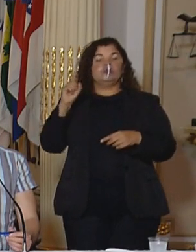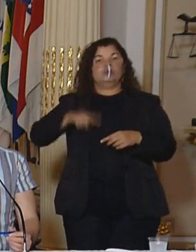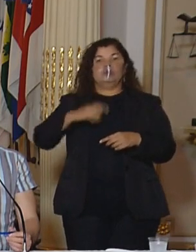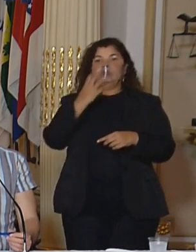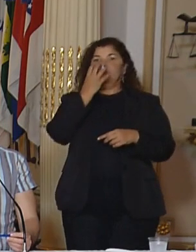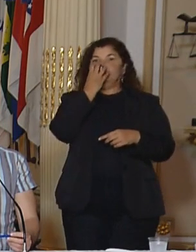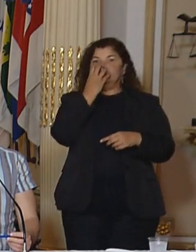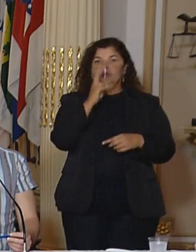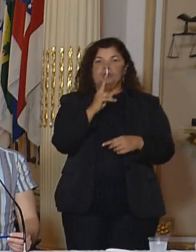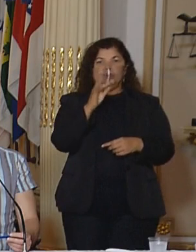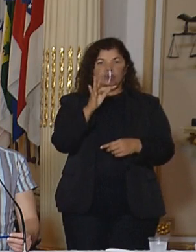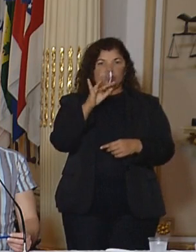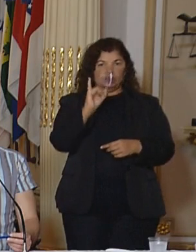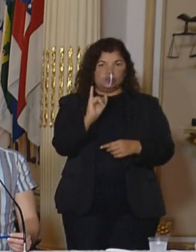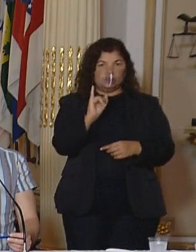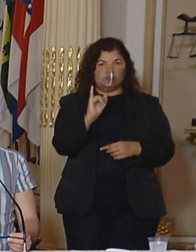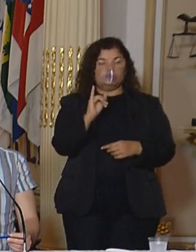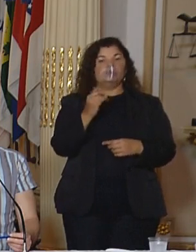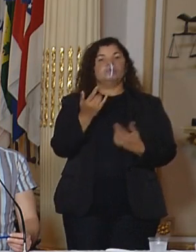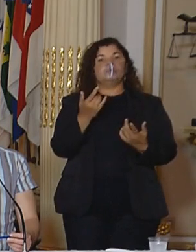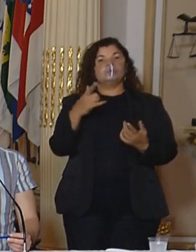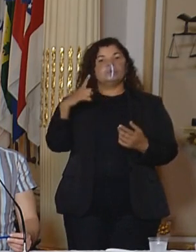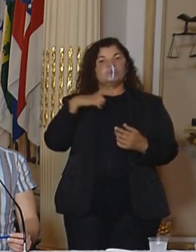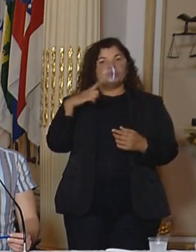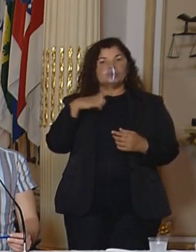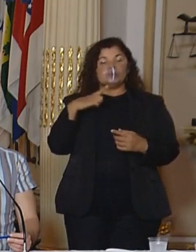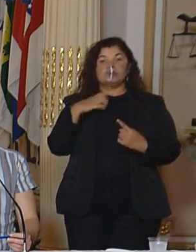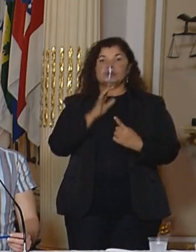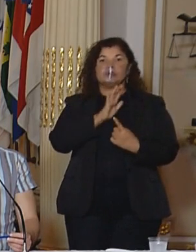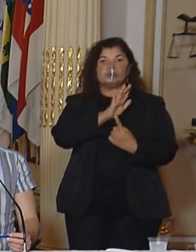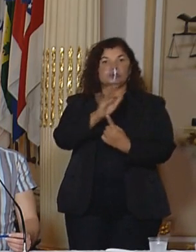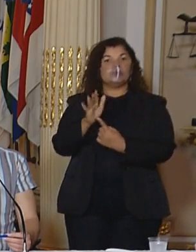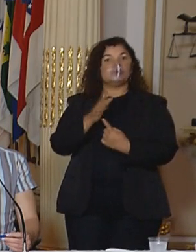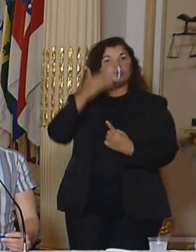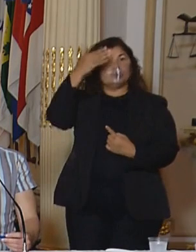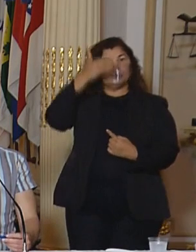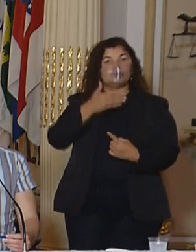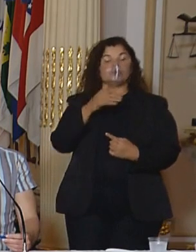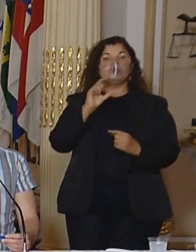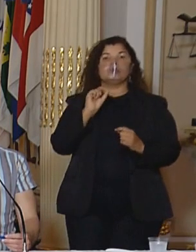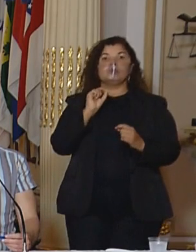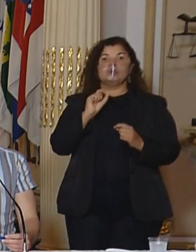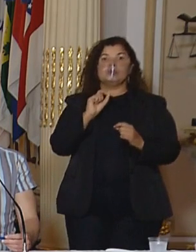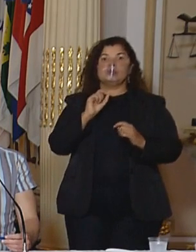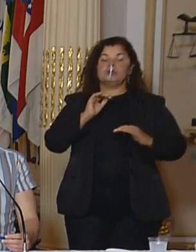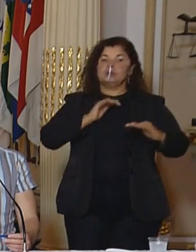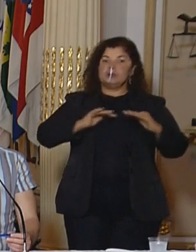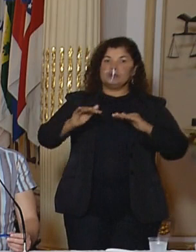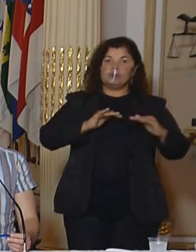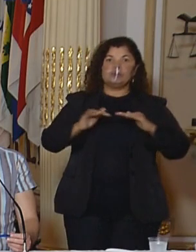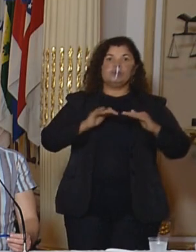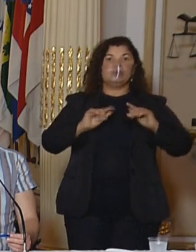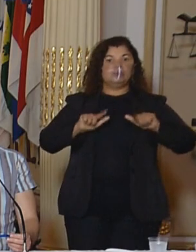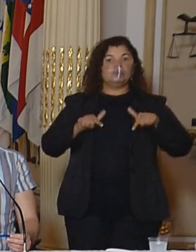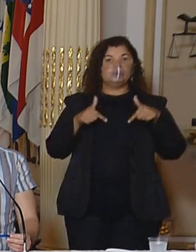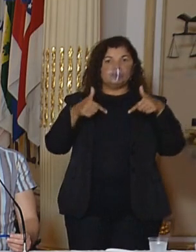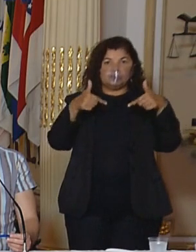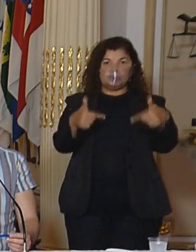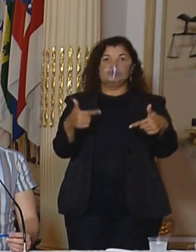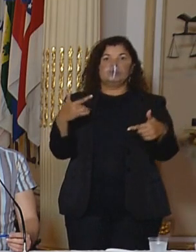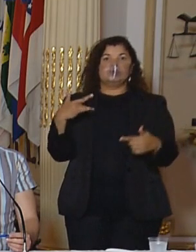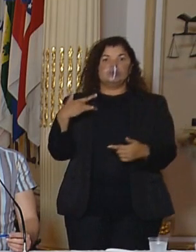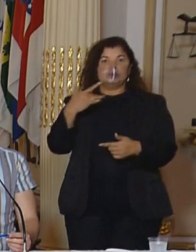Isso é algo que demonstra um dos maiores movimentos sanitários para abertura de